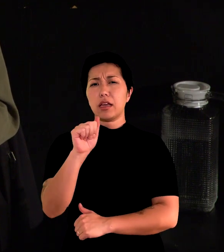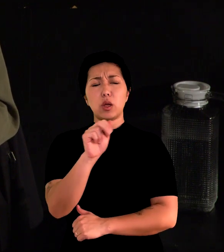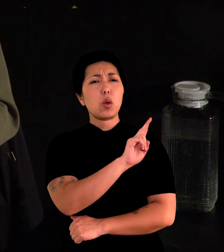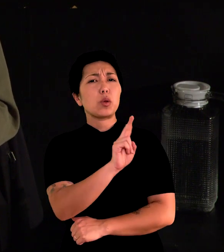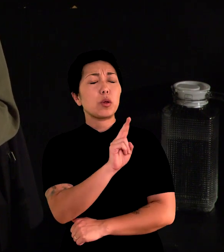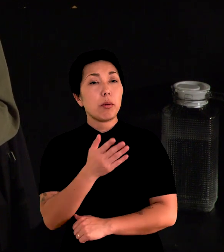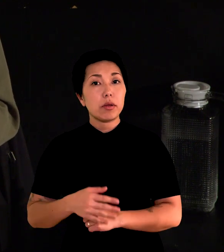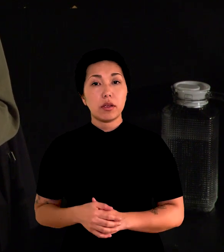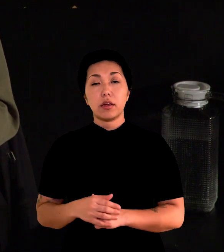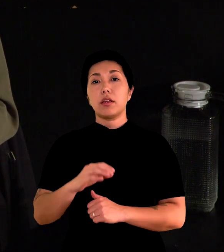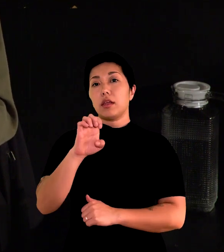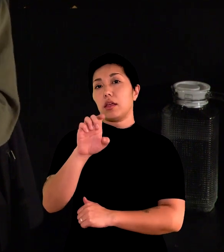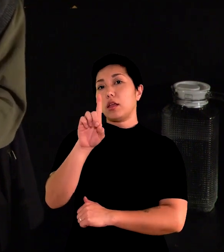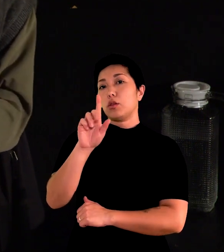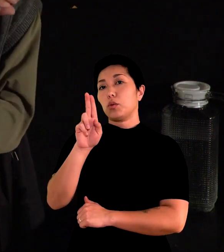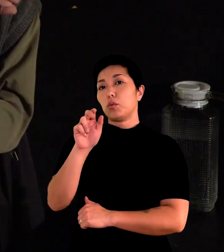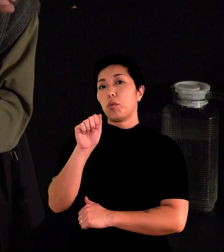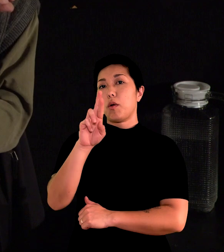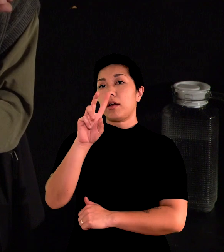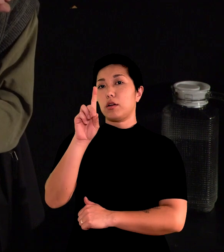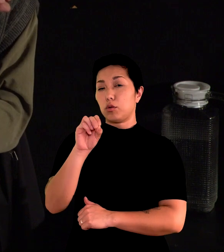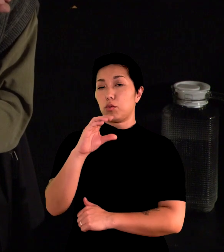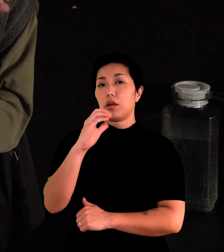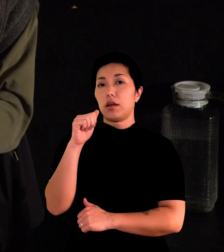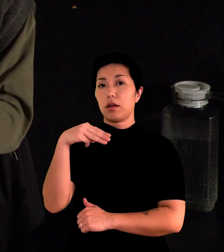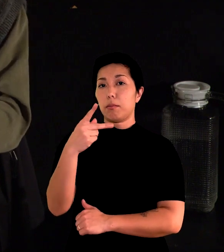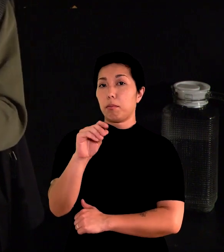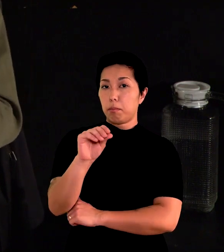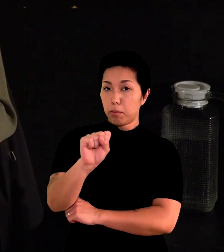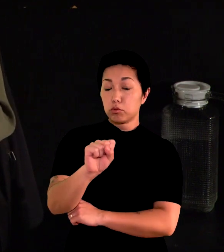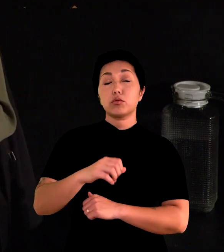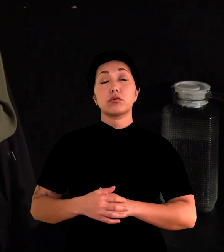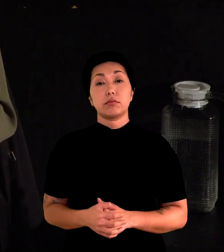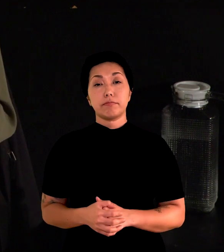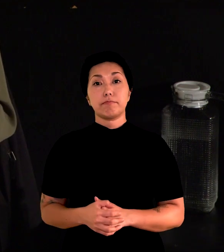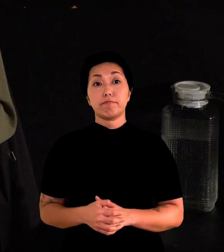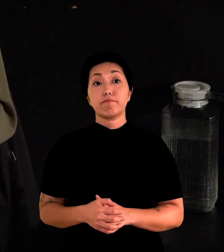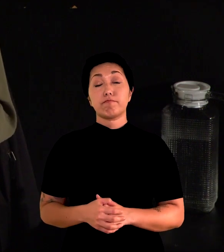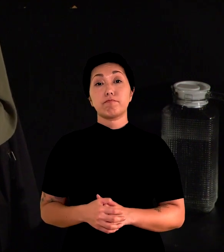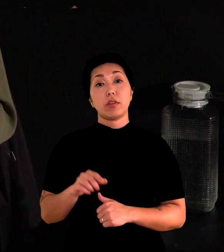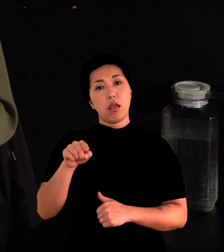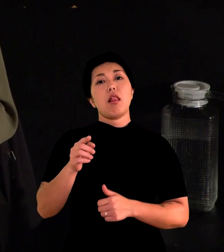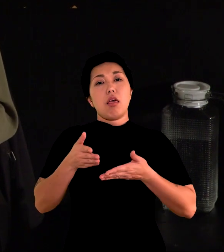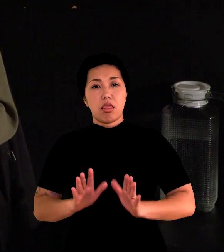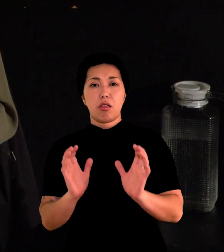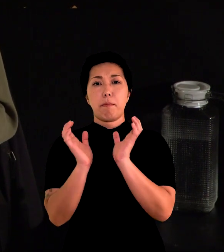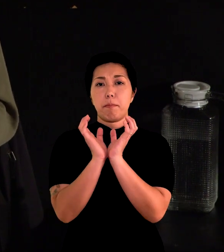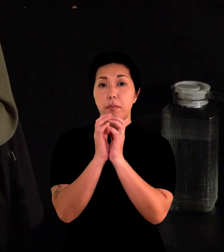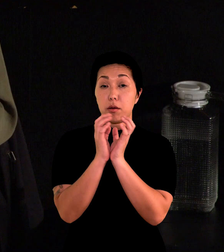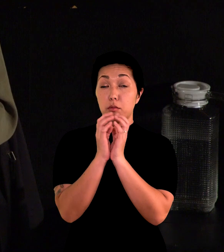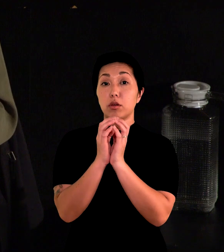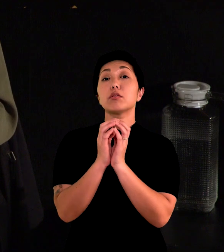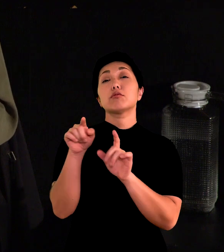Marina. Como é que ele chama? O Eduardo Campos, isso, o Eduardo Campos, que era,